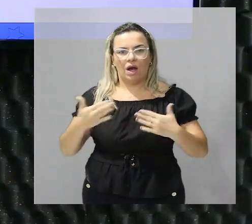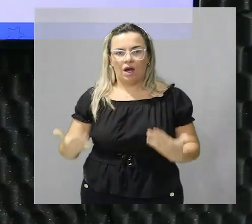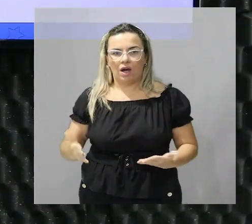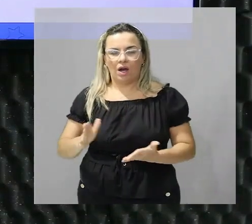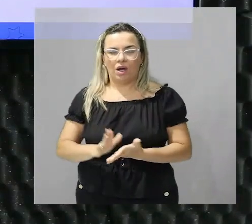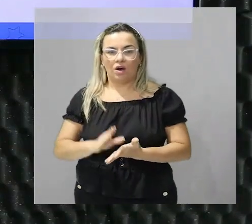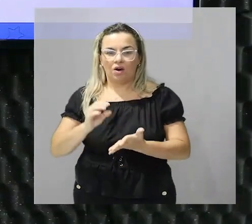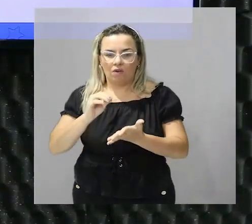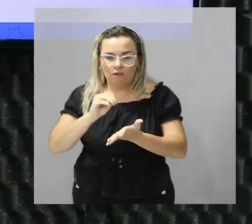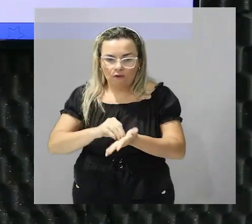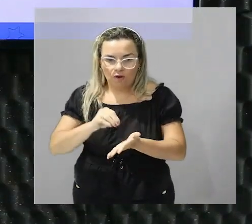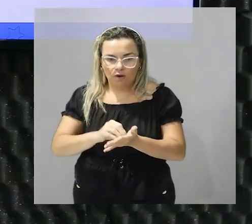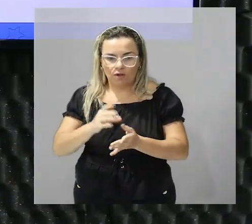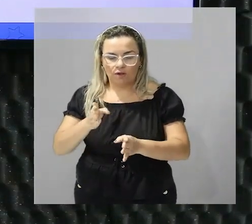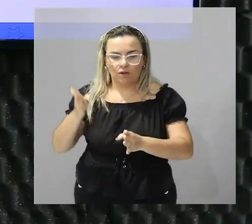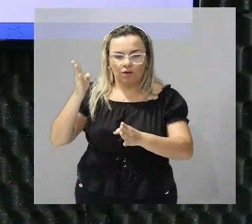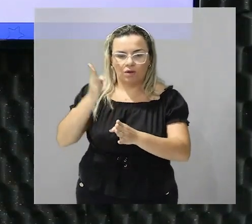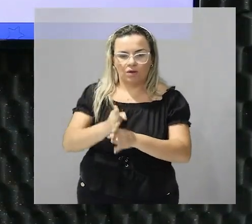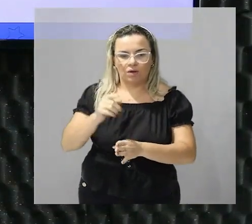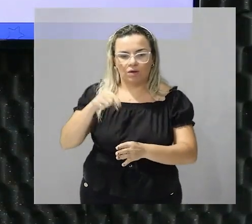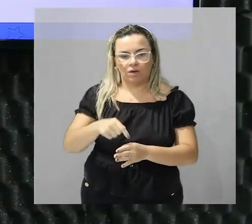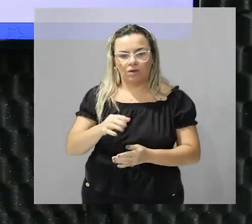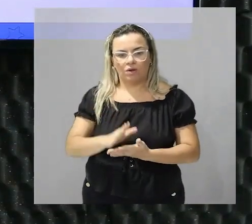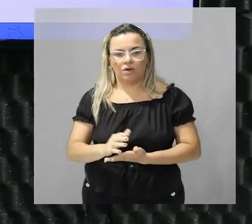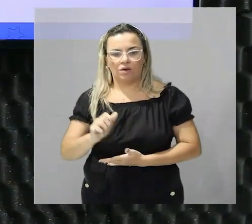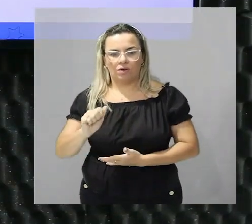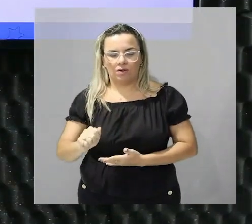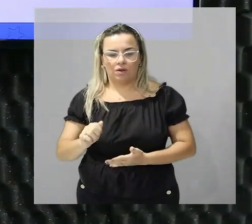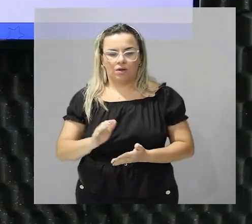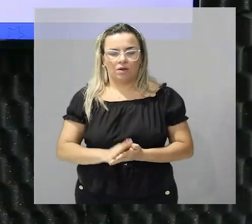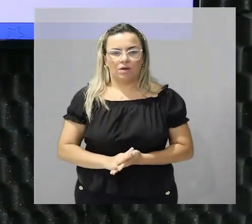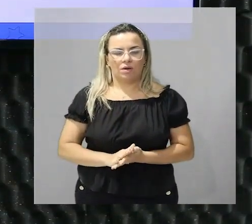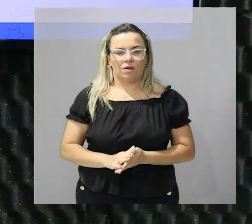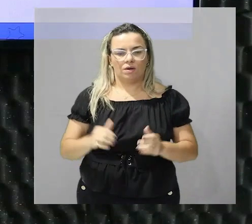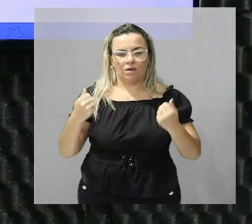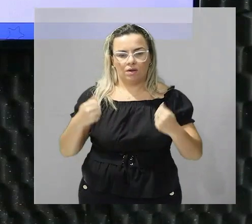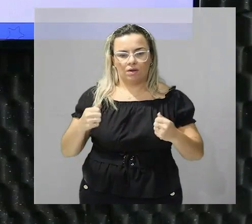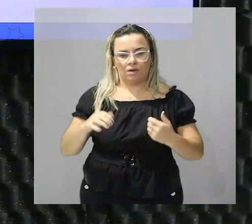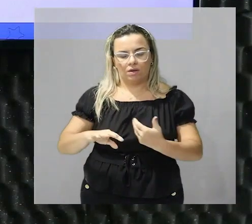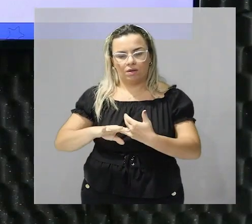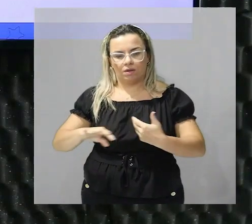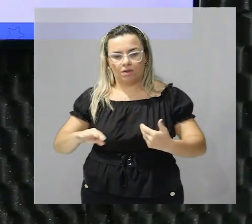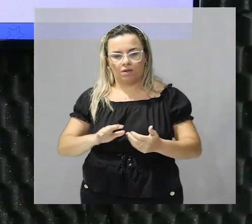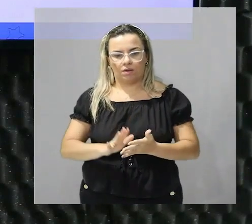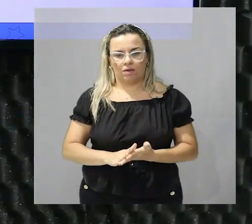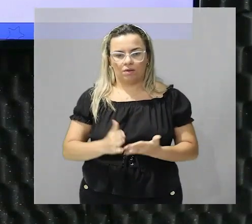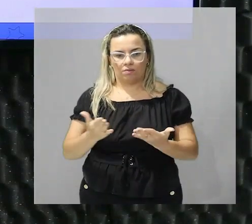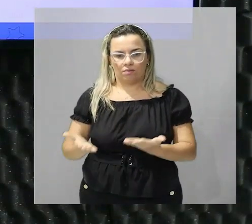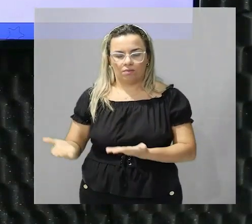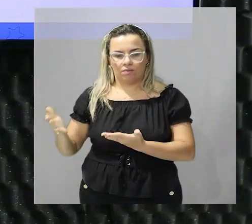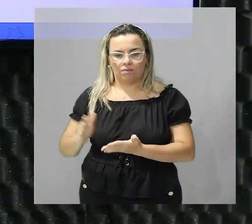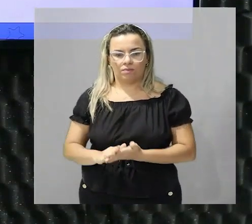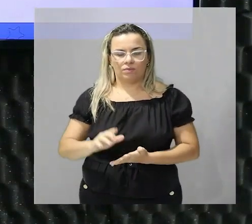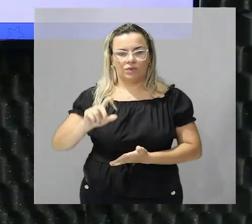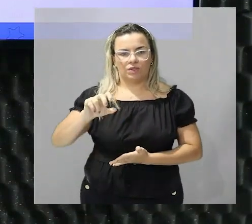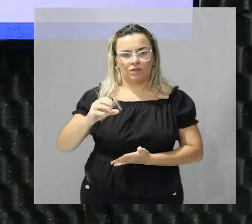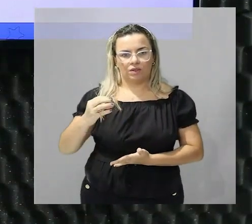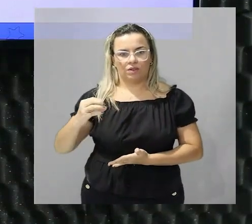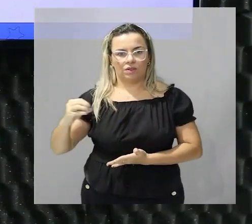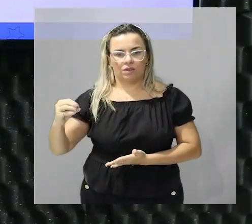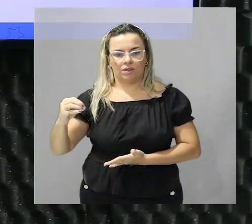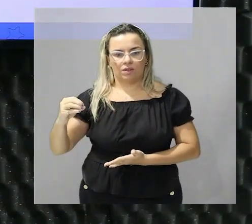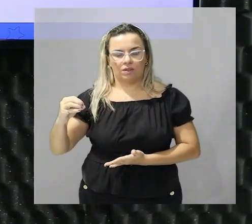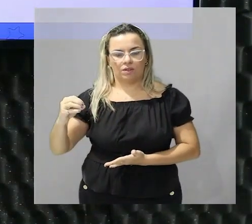Basta isolar ele, esse termo, tá? Então, passando 500A que está no segundo